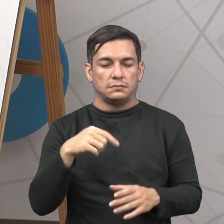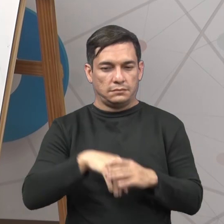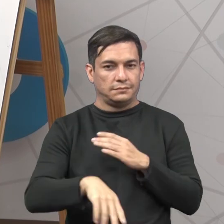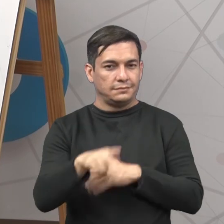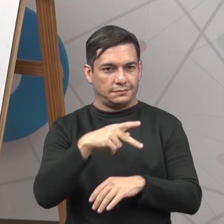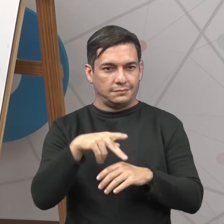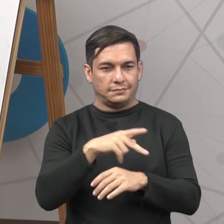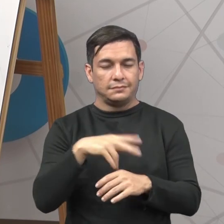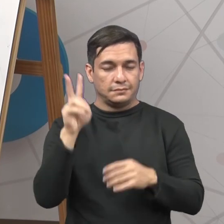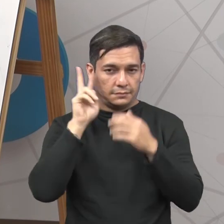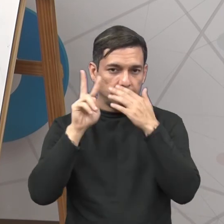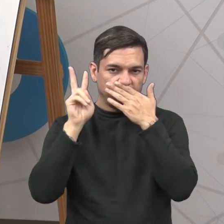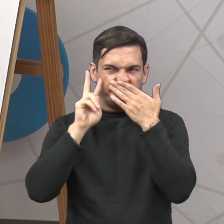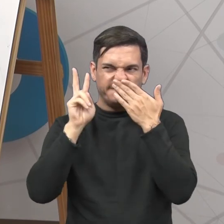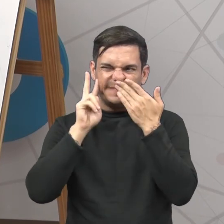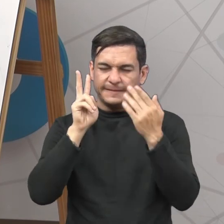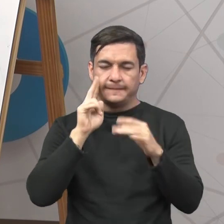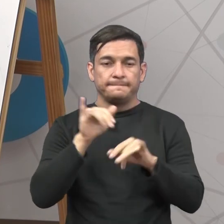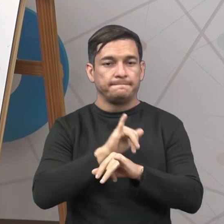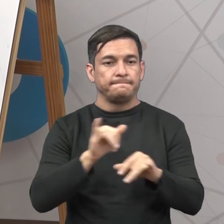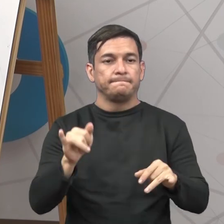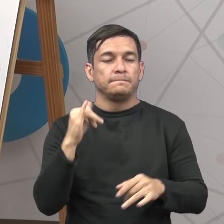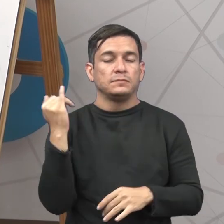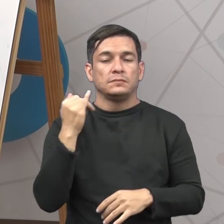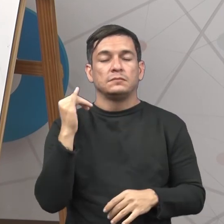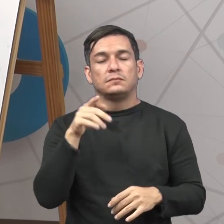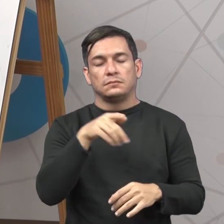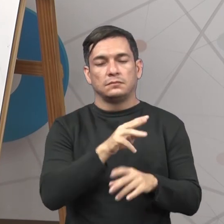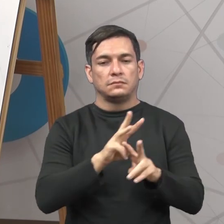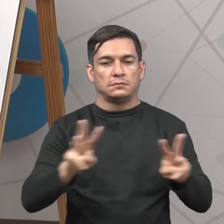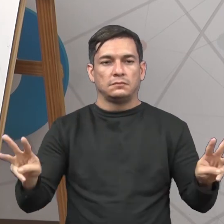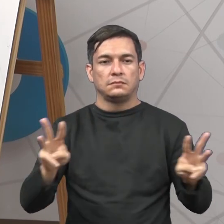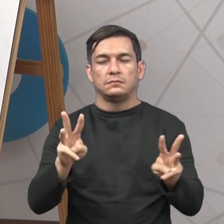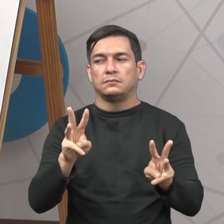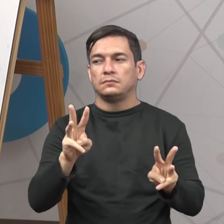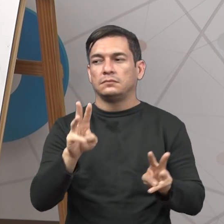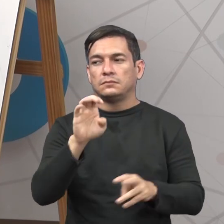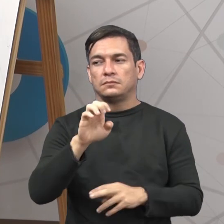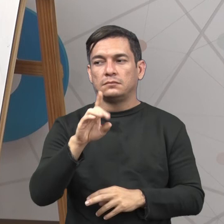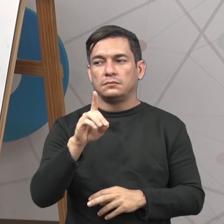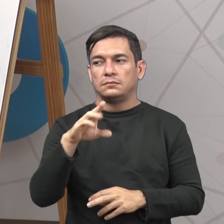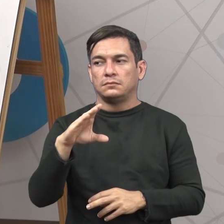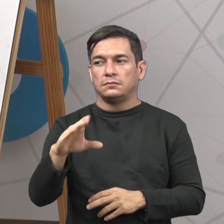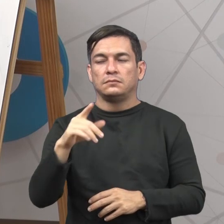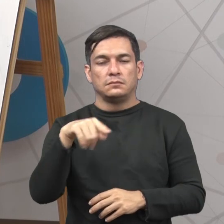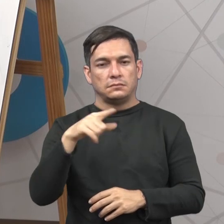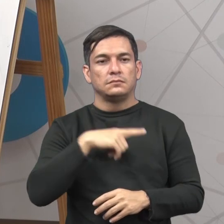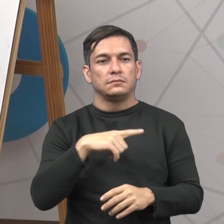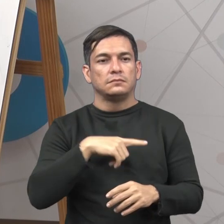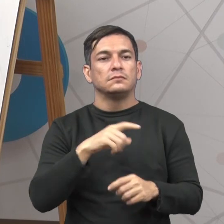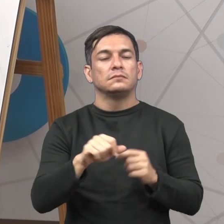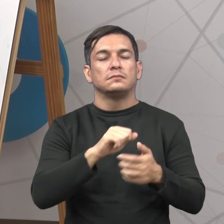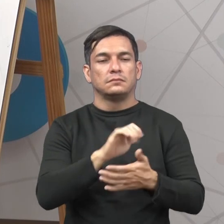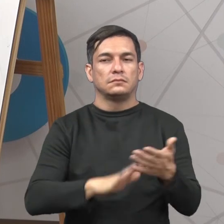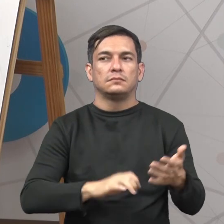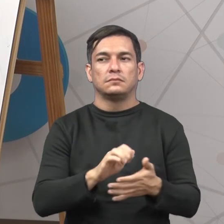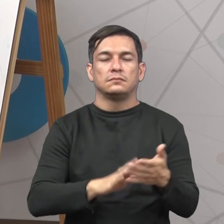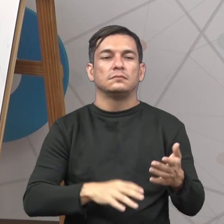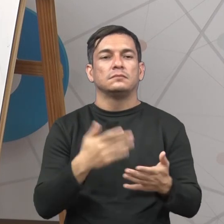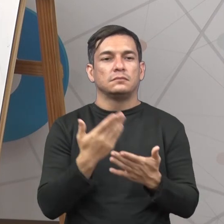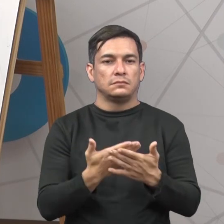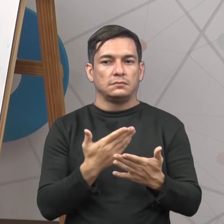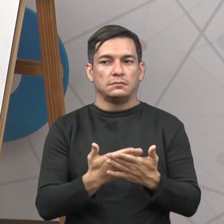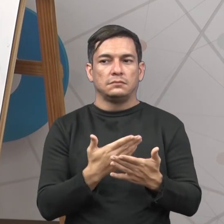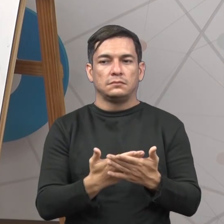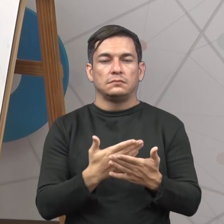país. E lembre, só um recadinho importante, acesse lá a plataforma Eduque, para vocês terem acesso a atividades, às